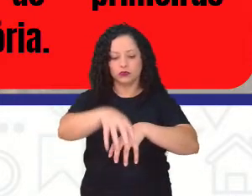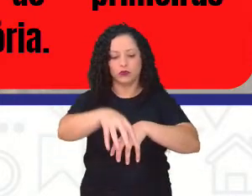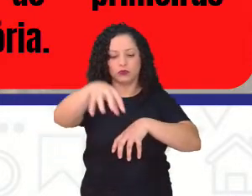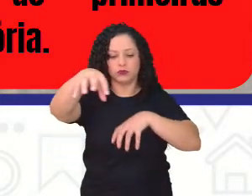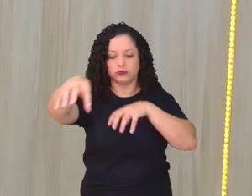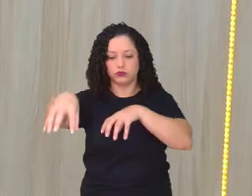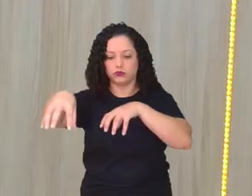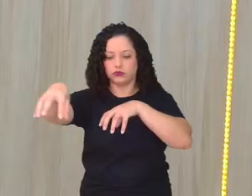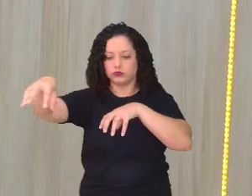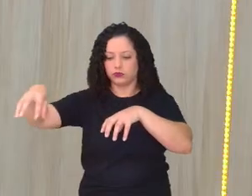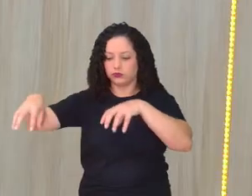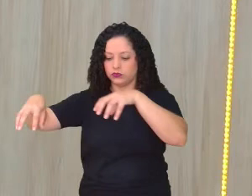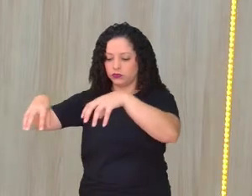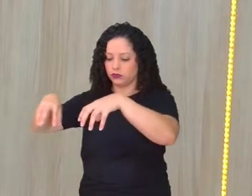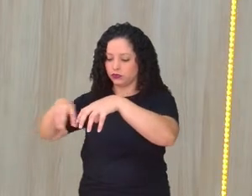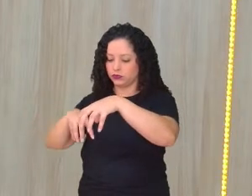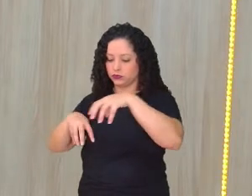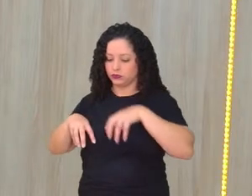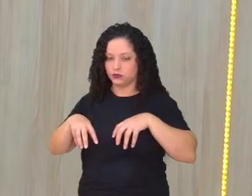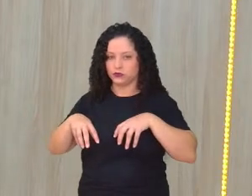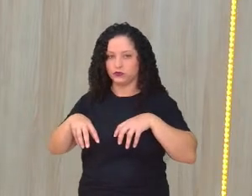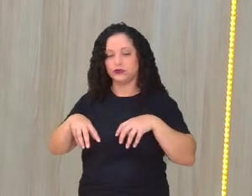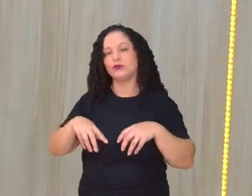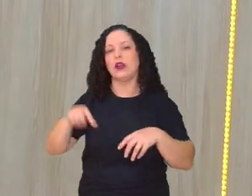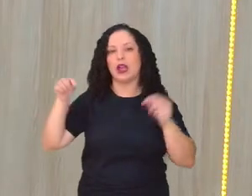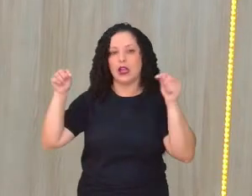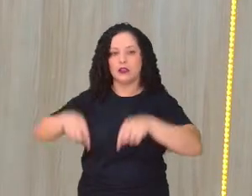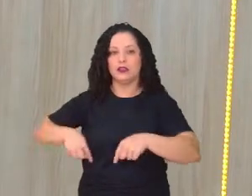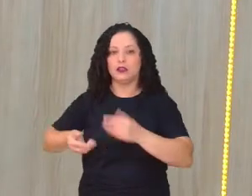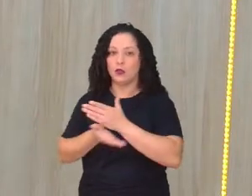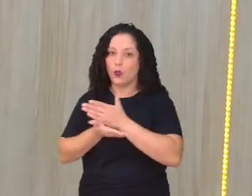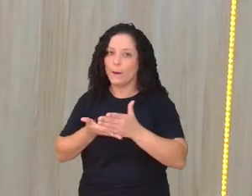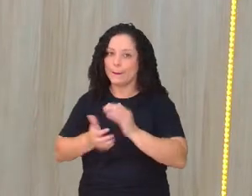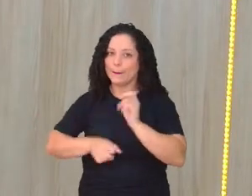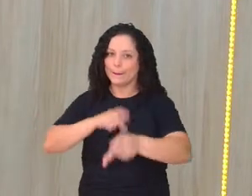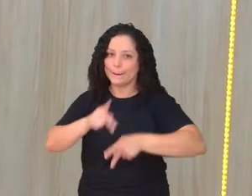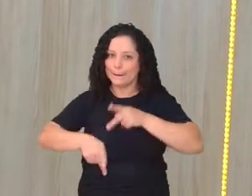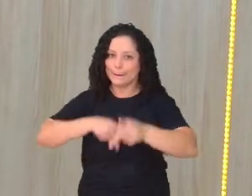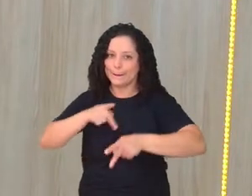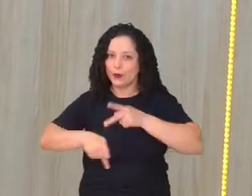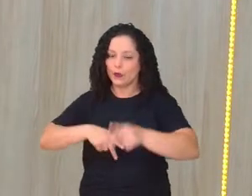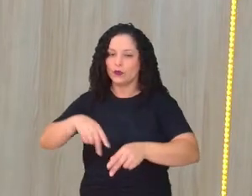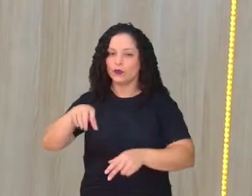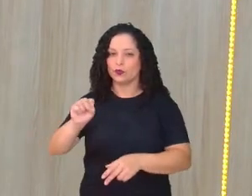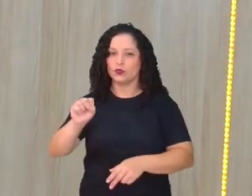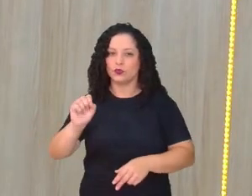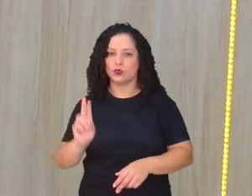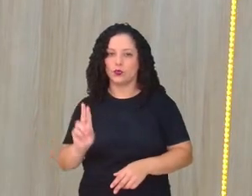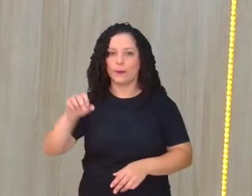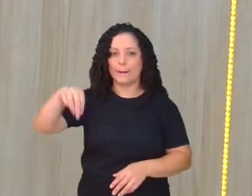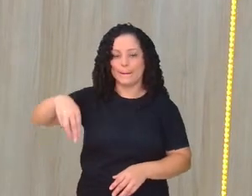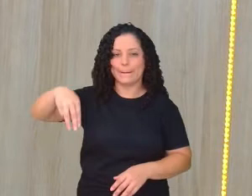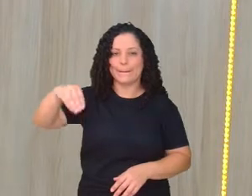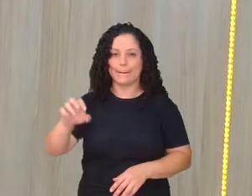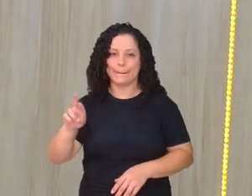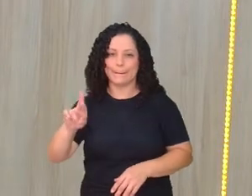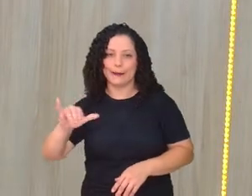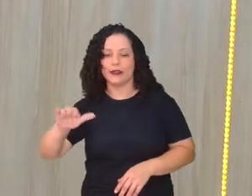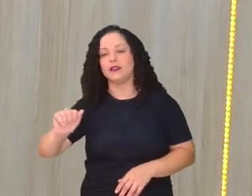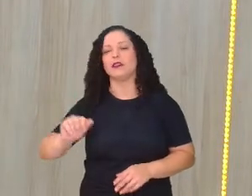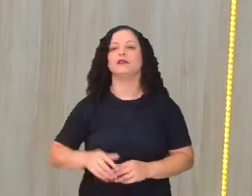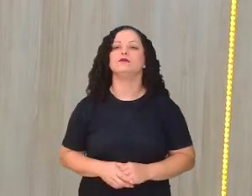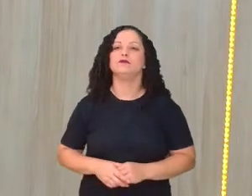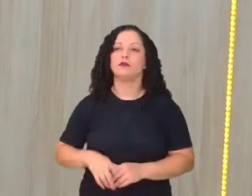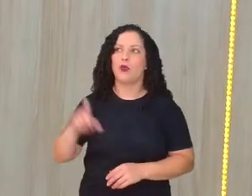né, Tigre e Eufrates. Então é aqui que surge a região da Suméria, né? Então, nesse sentido, essas